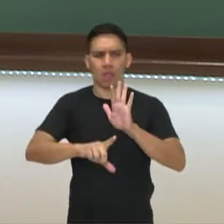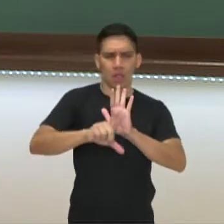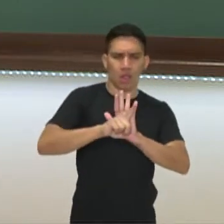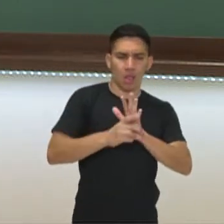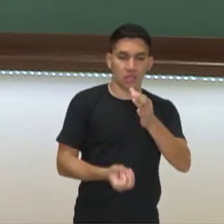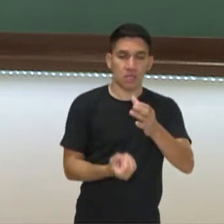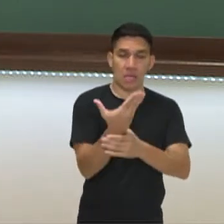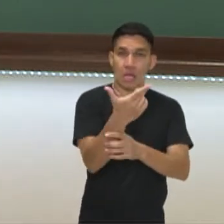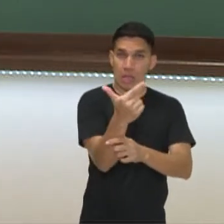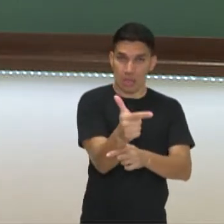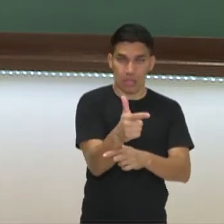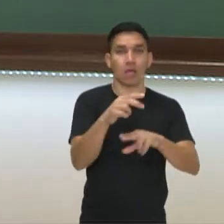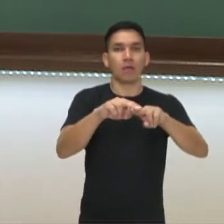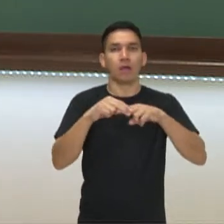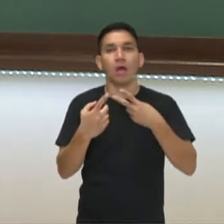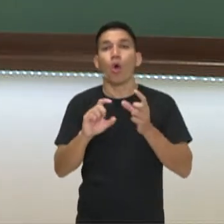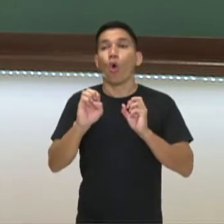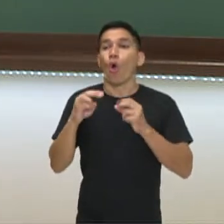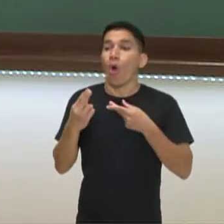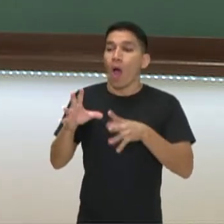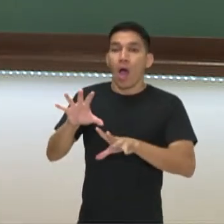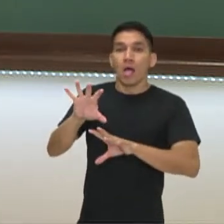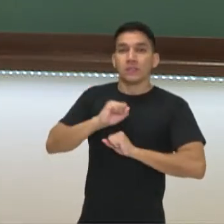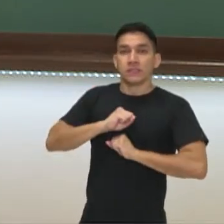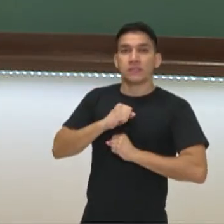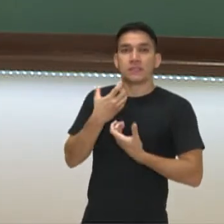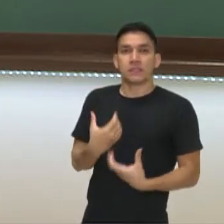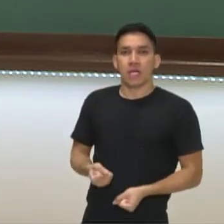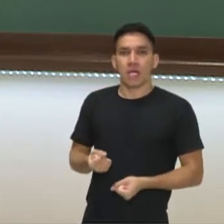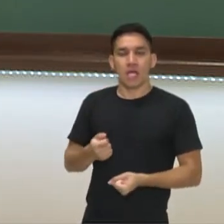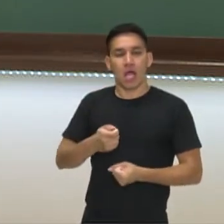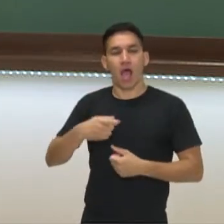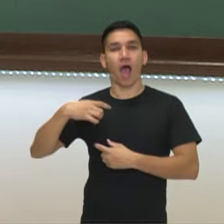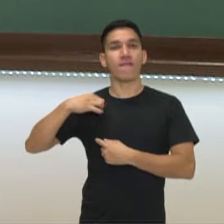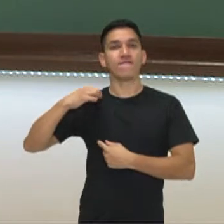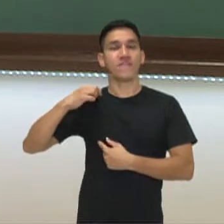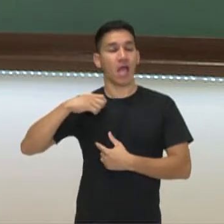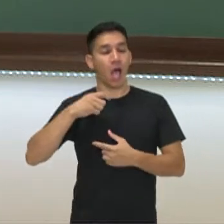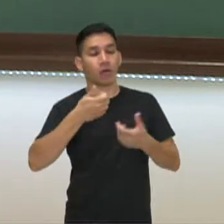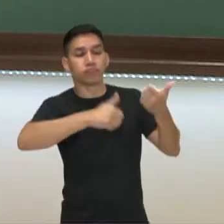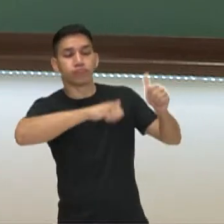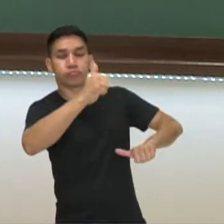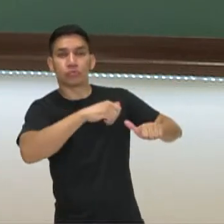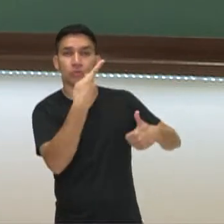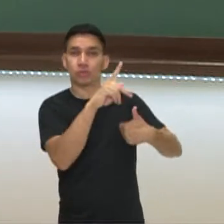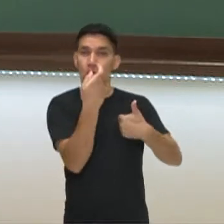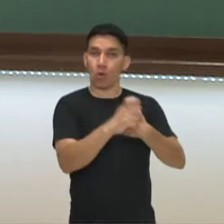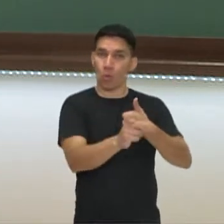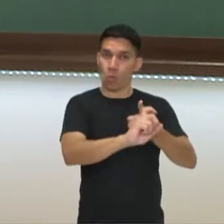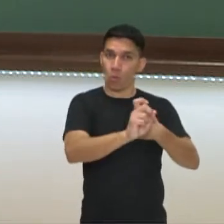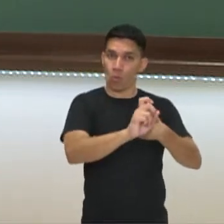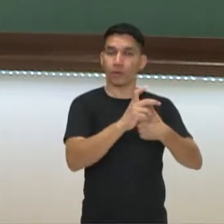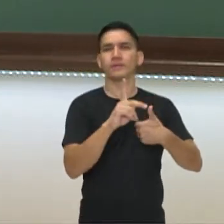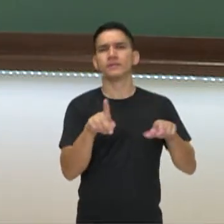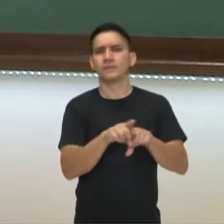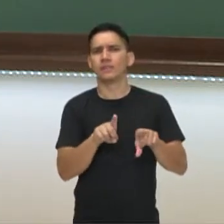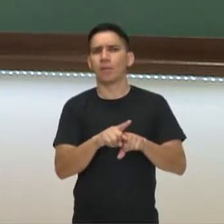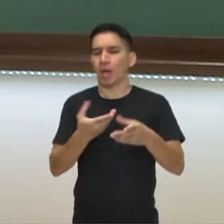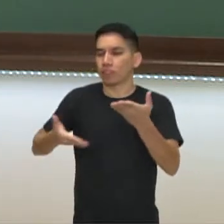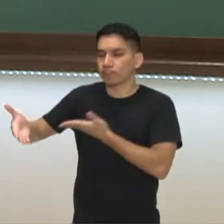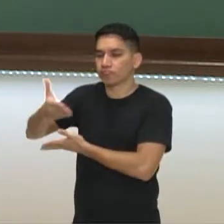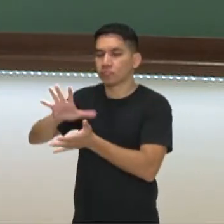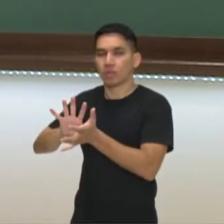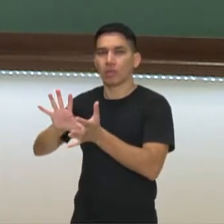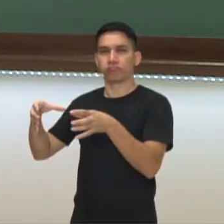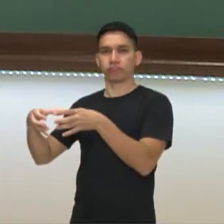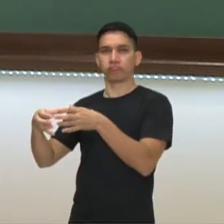né, de aceitar fiscalizações desse poder e também perpassar questões do próprio judiciário. E da mesma